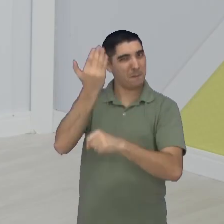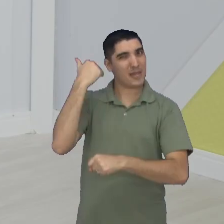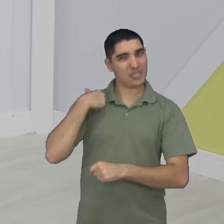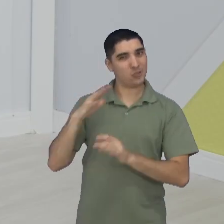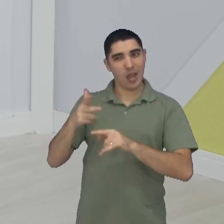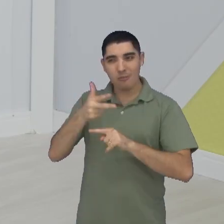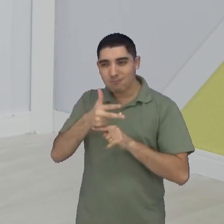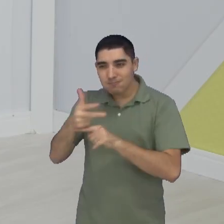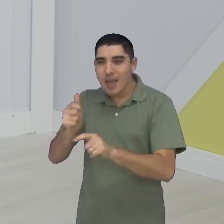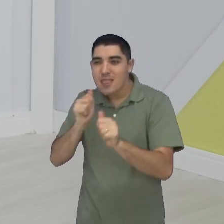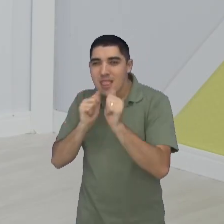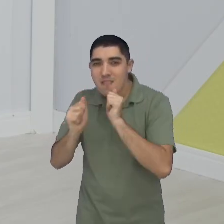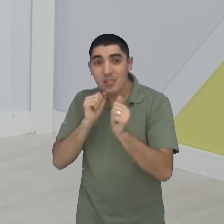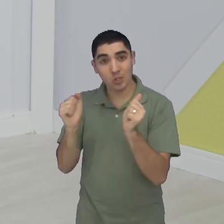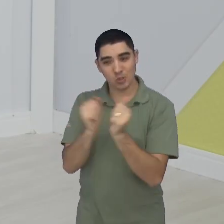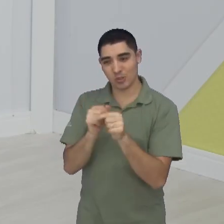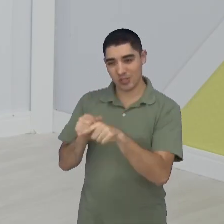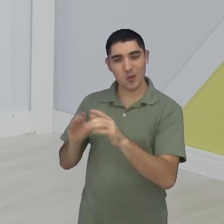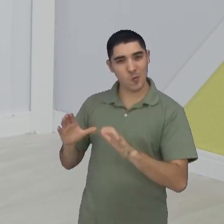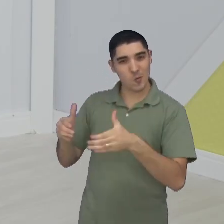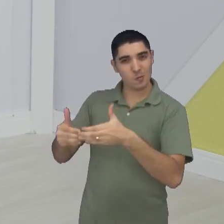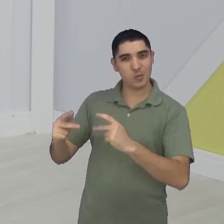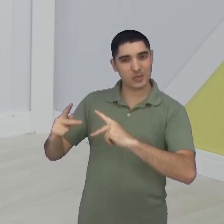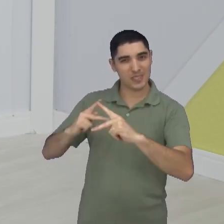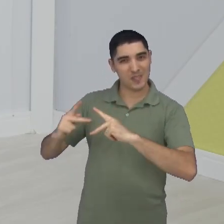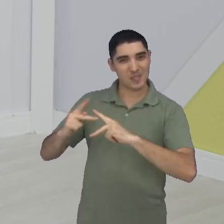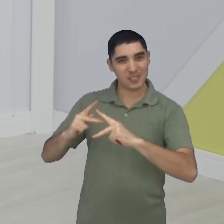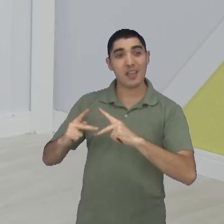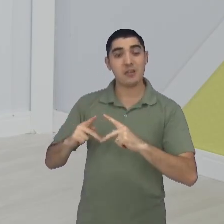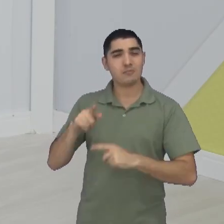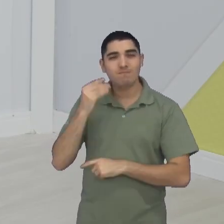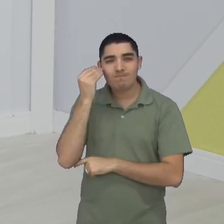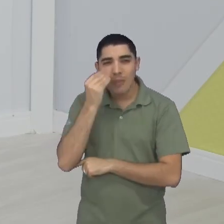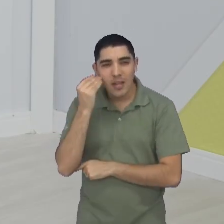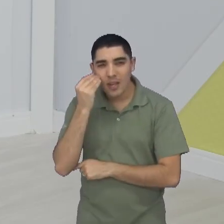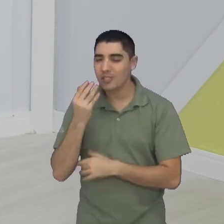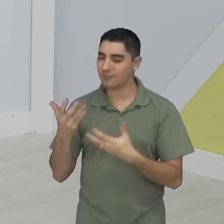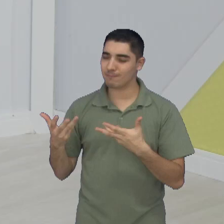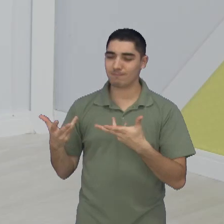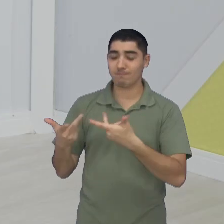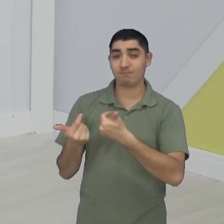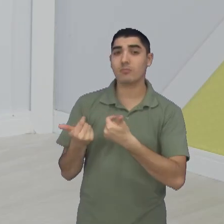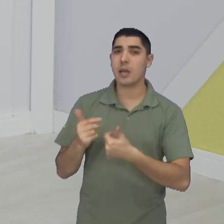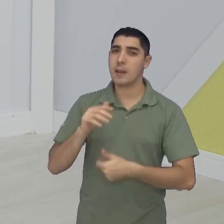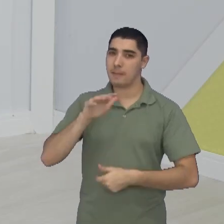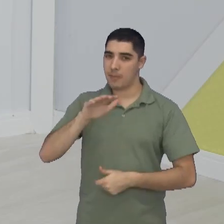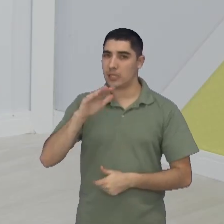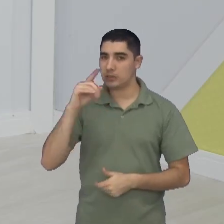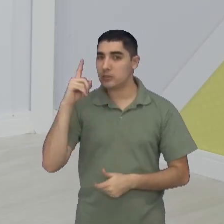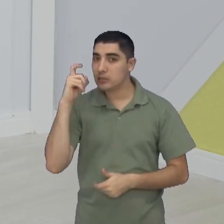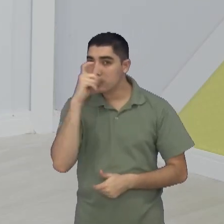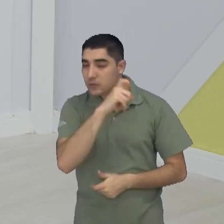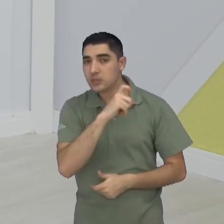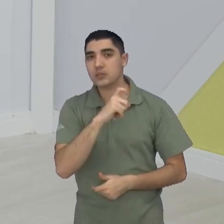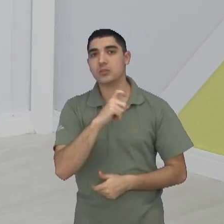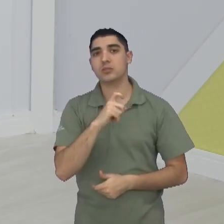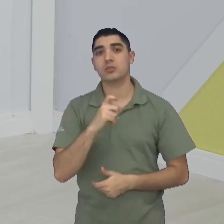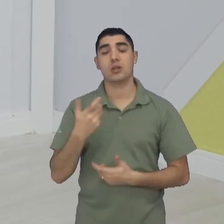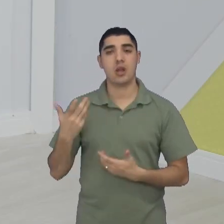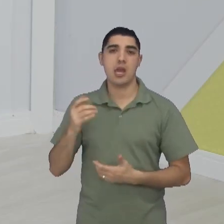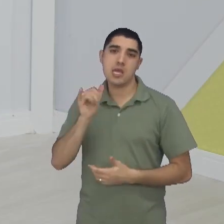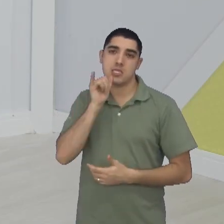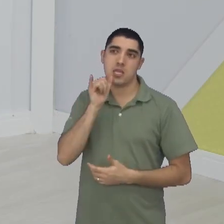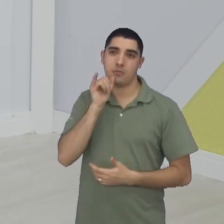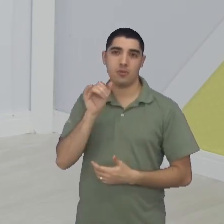com esse time do São José. Foi uma experiência muito bacana. É muito difícil, né? Para quem não, né? Assim como